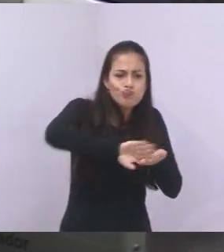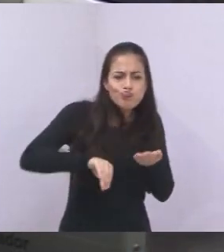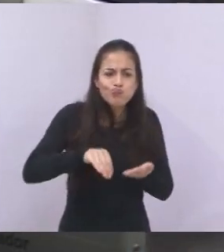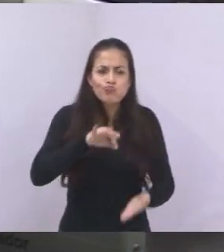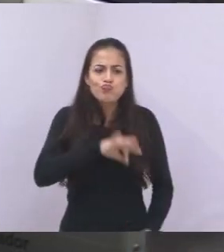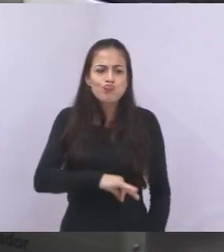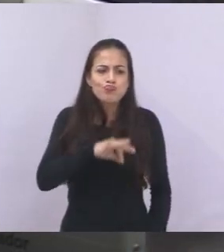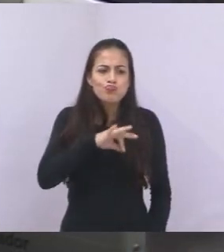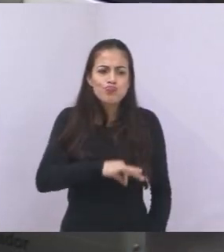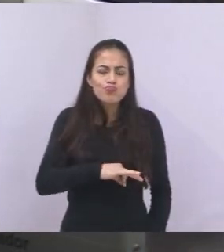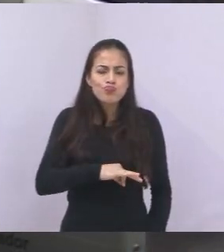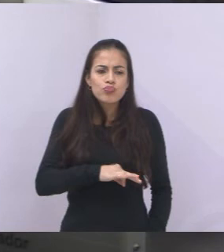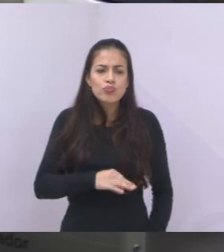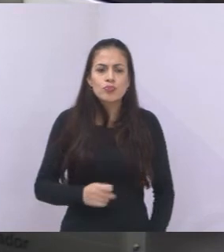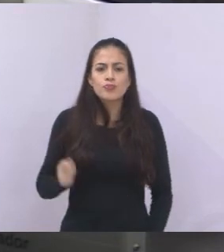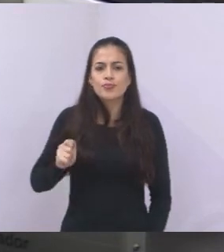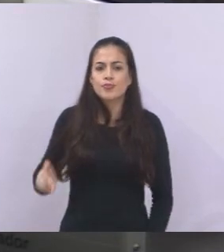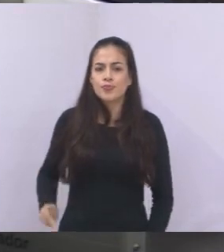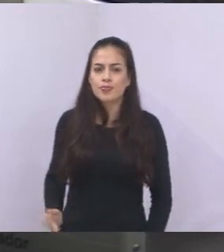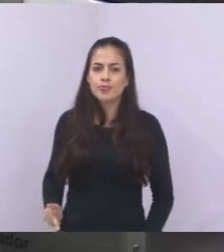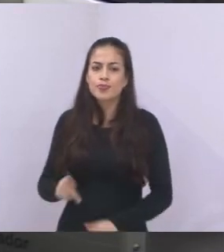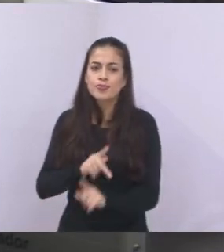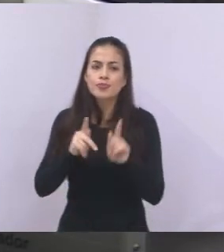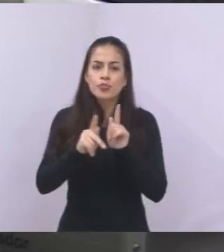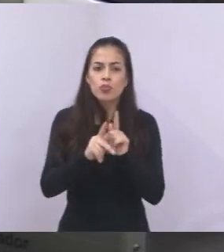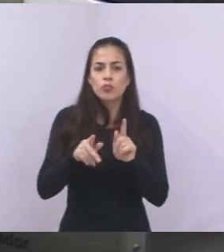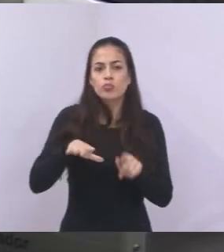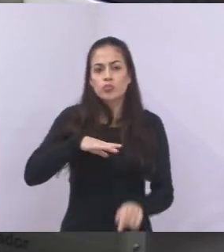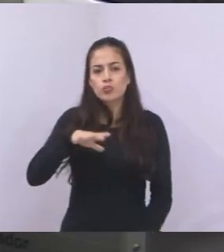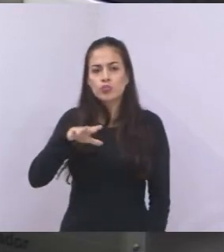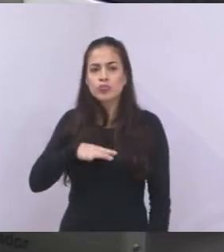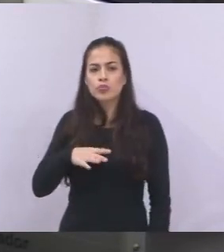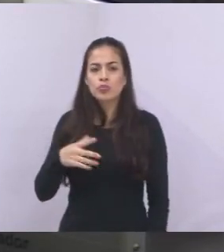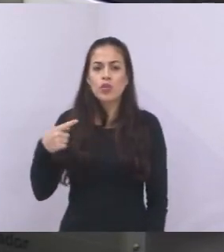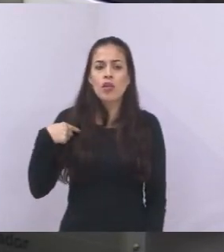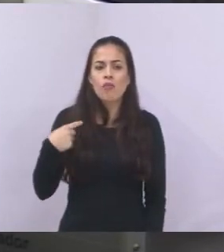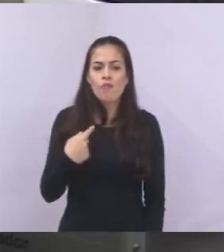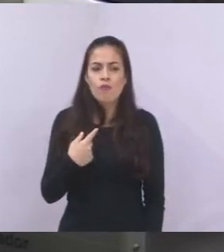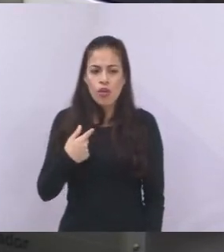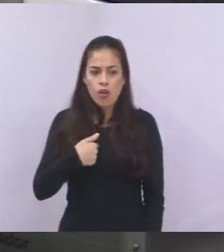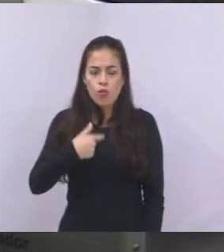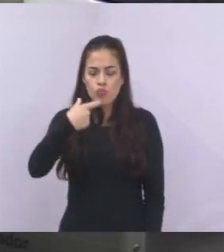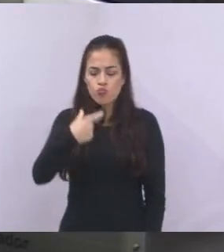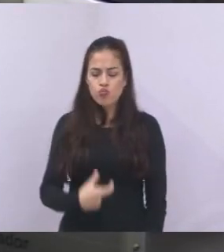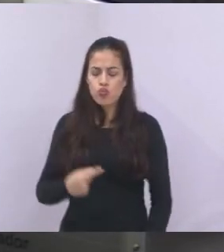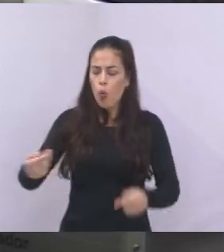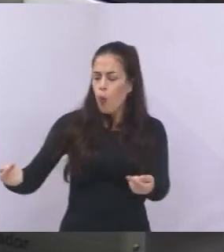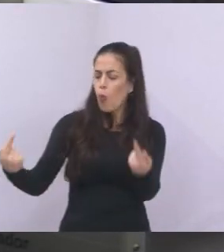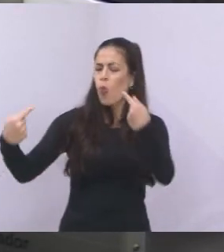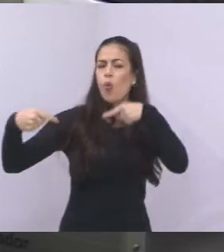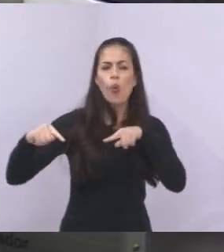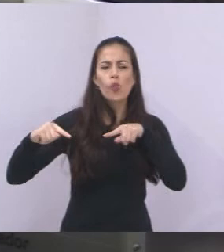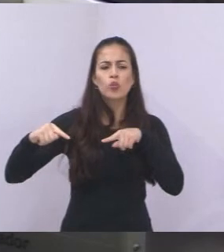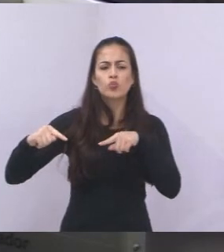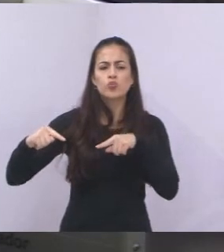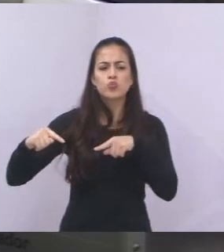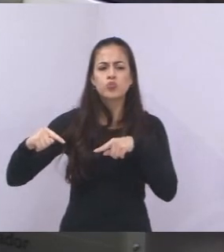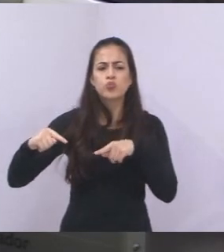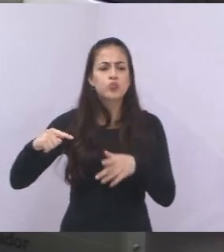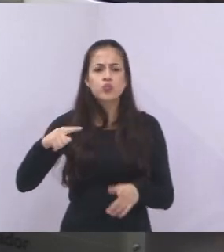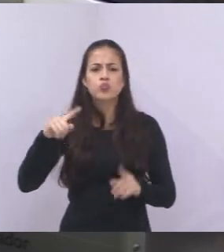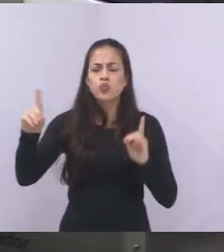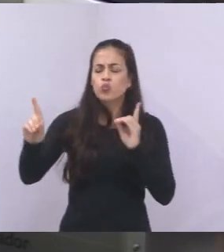salário dos aposentados e pensionistas do nosso município, eu serei radicalmente contra. Não encontrei um